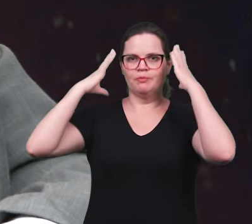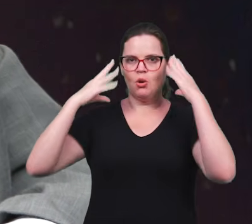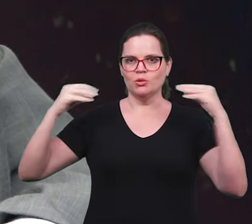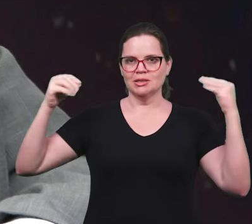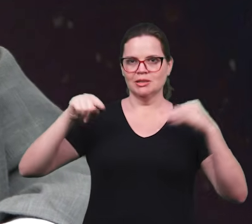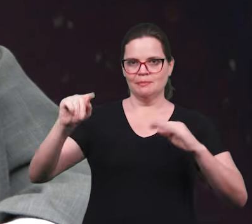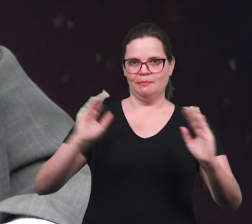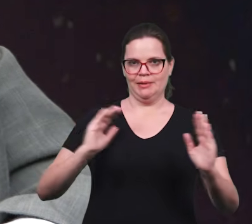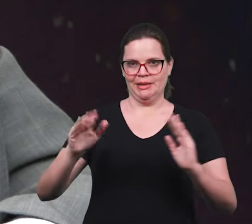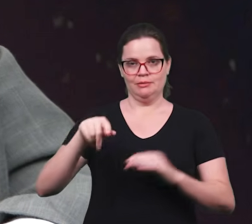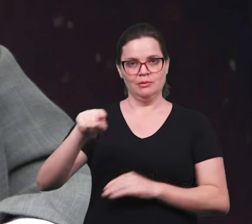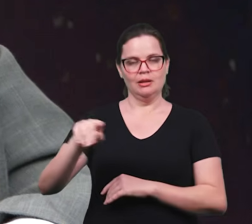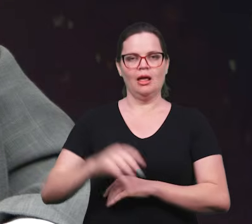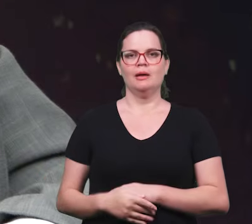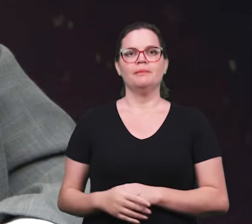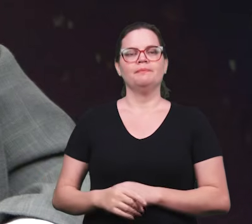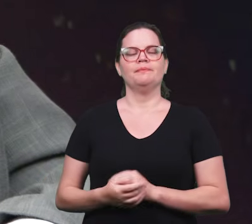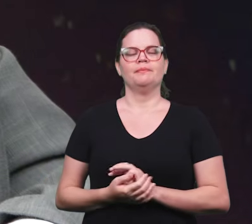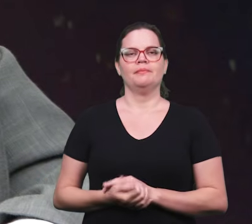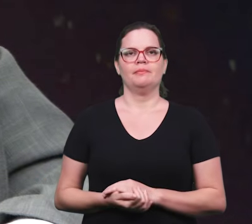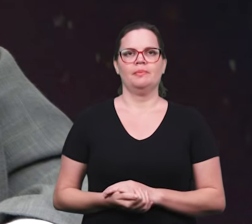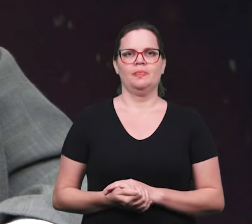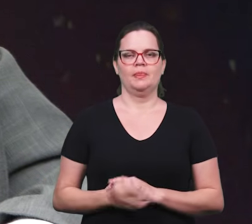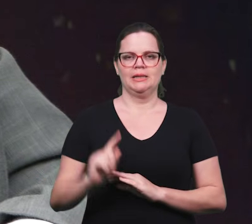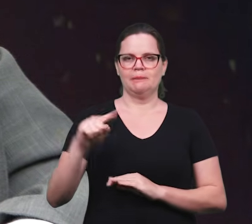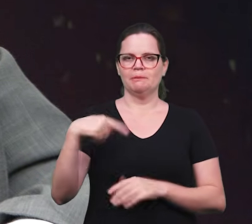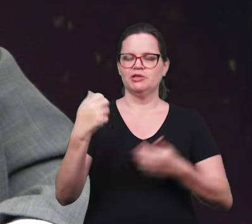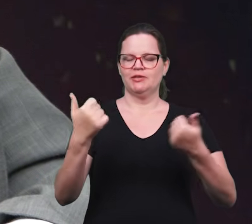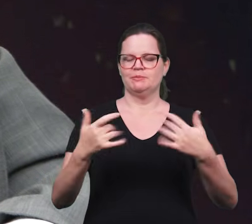isso, onde tem o maior, onde tem